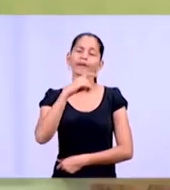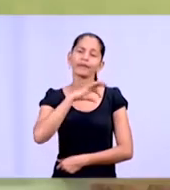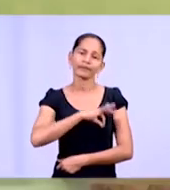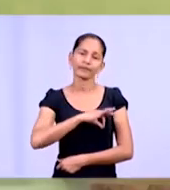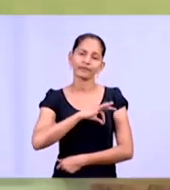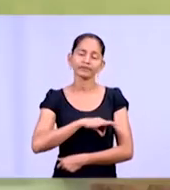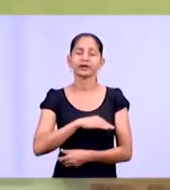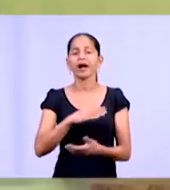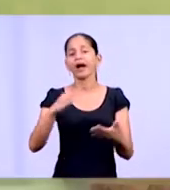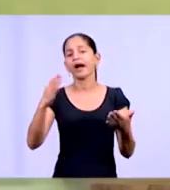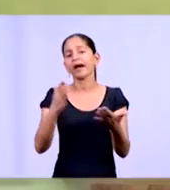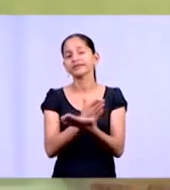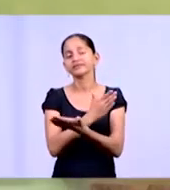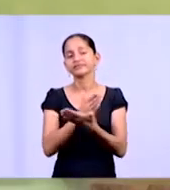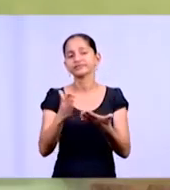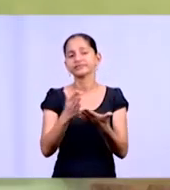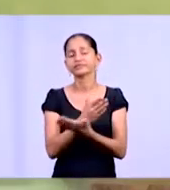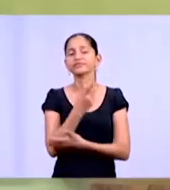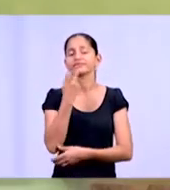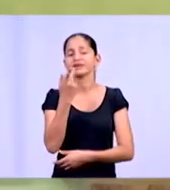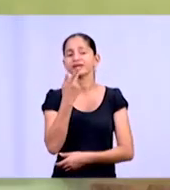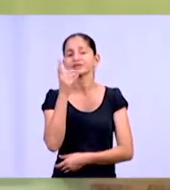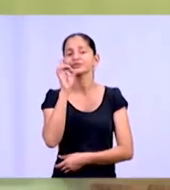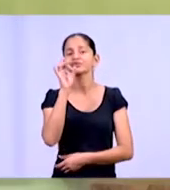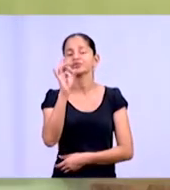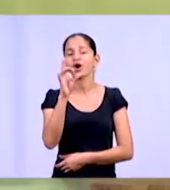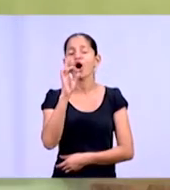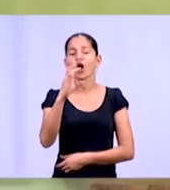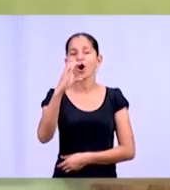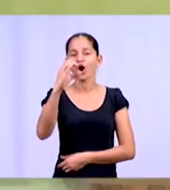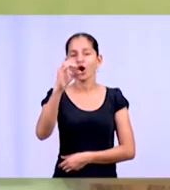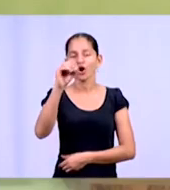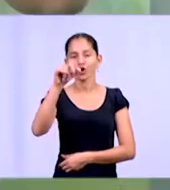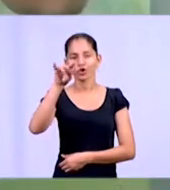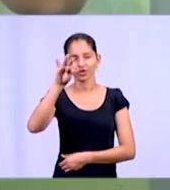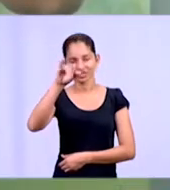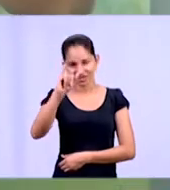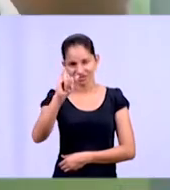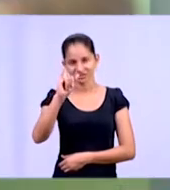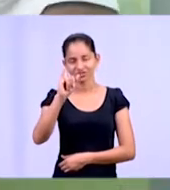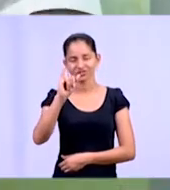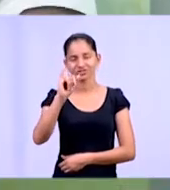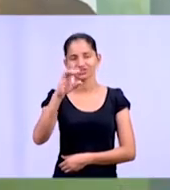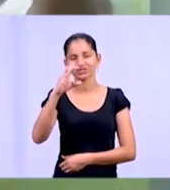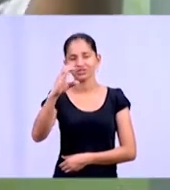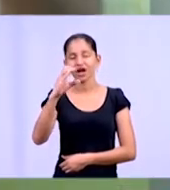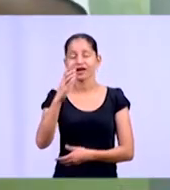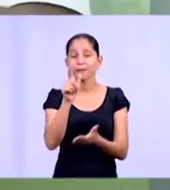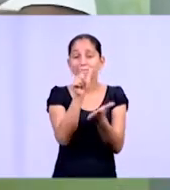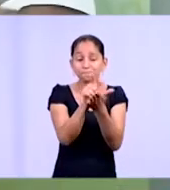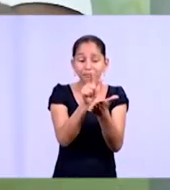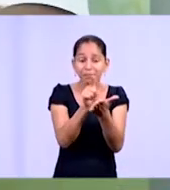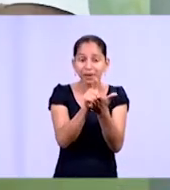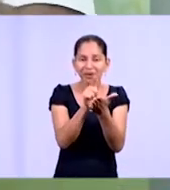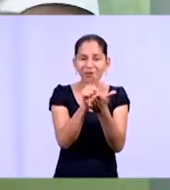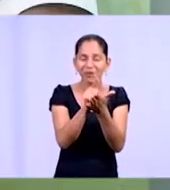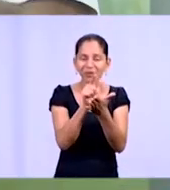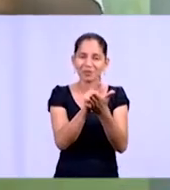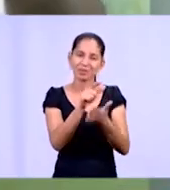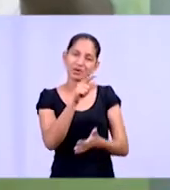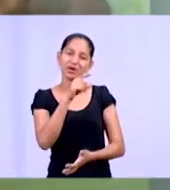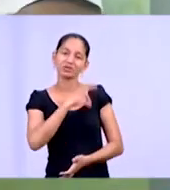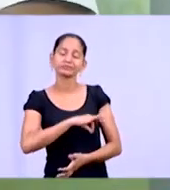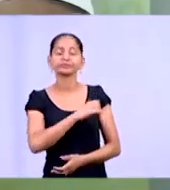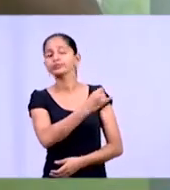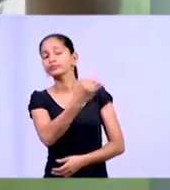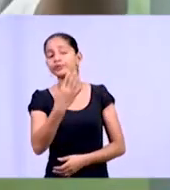chama de holerite, né? Mas eu costumo chamar de contra-cheque. Porque logo no início, o governo americano começava a processar a